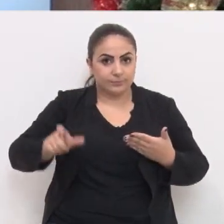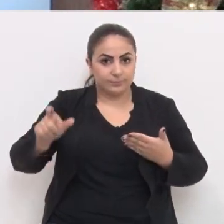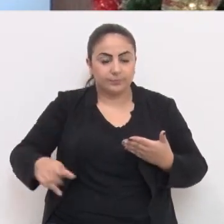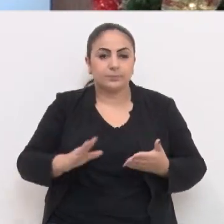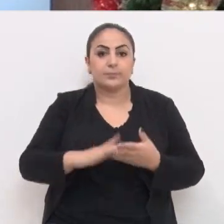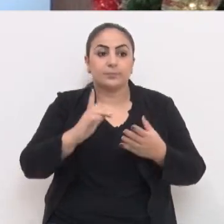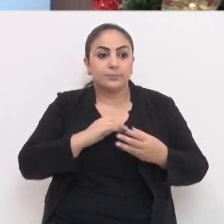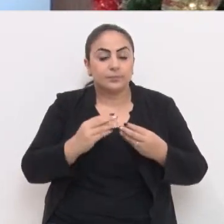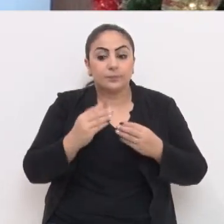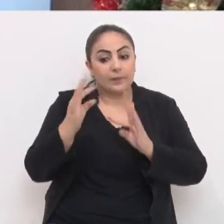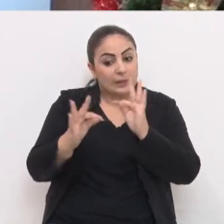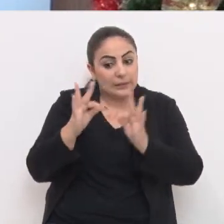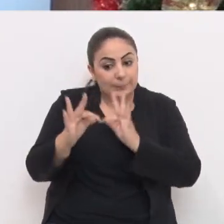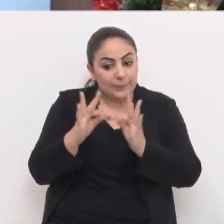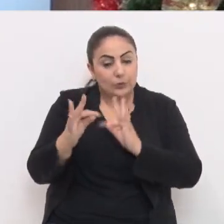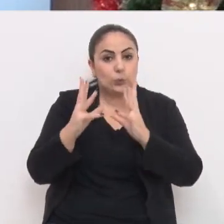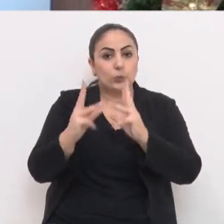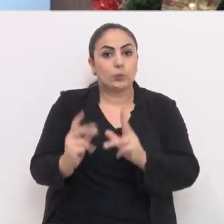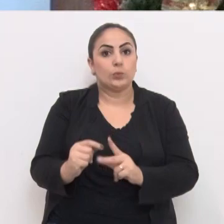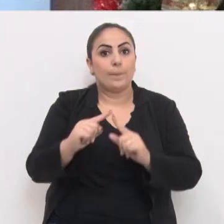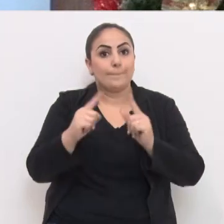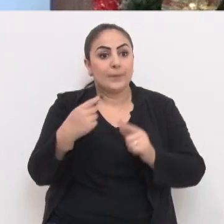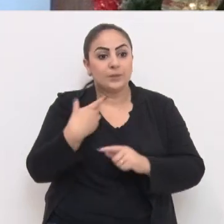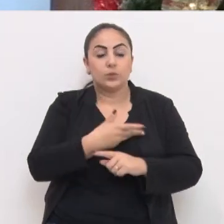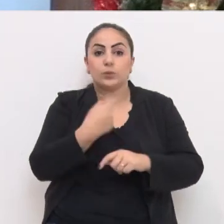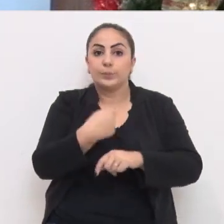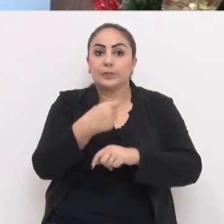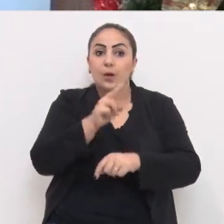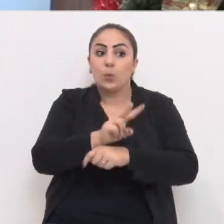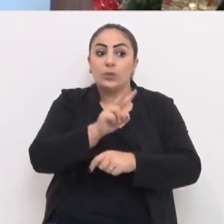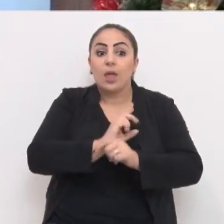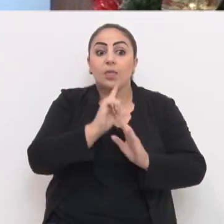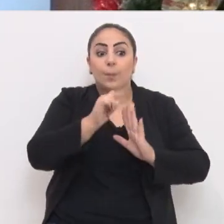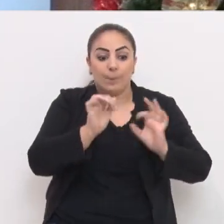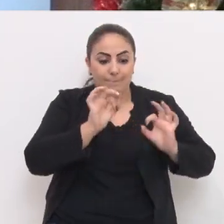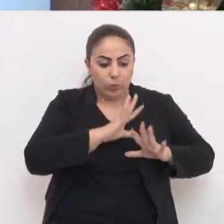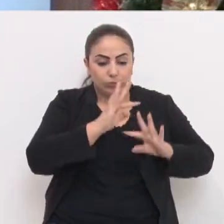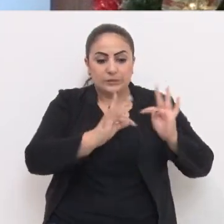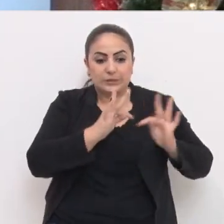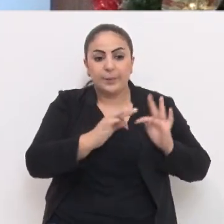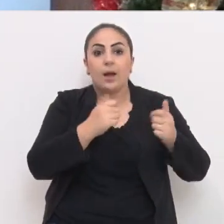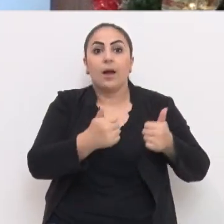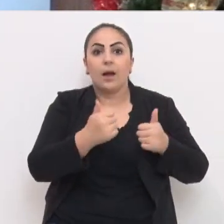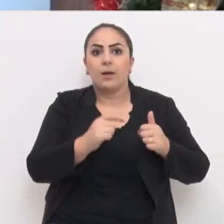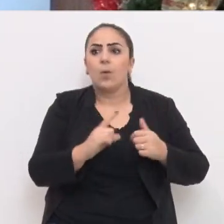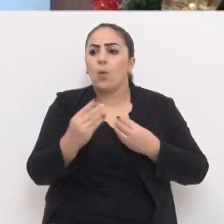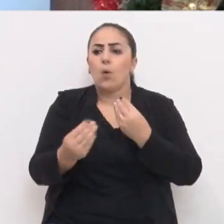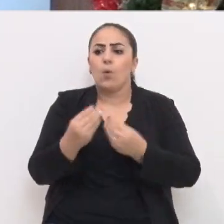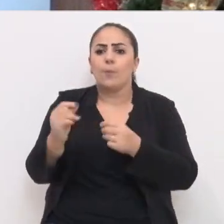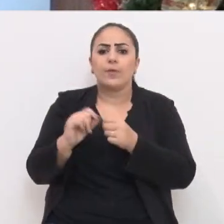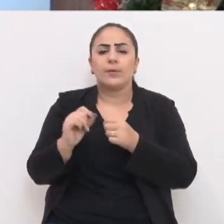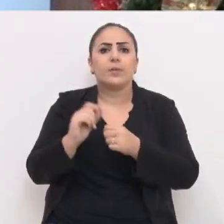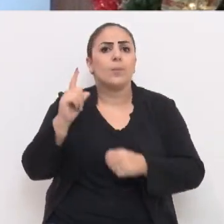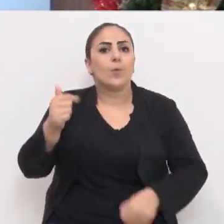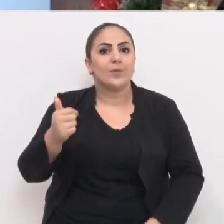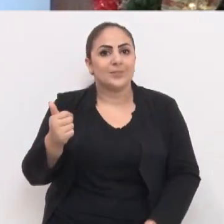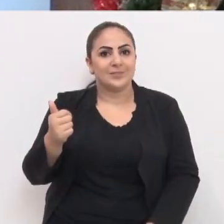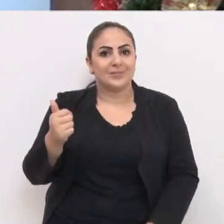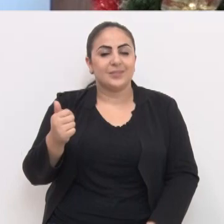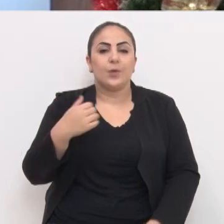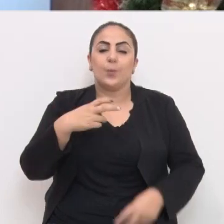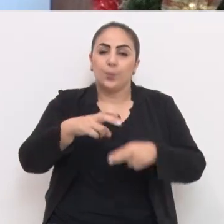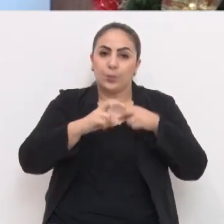pessoas, dão o tratamento, mas a gente tem que ter cuidado pós o tratamento, ou seja, o que vai fazer